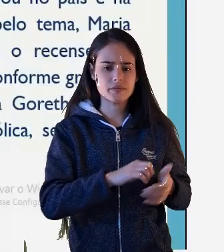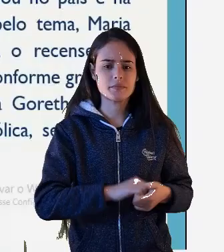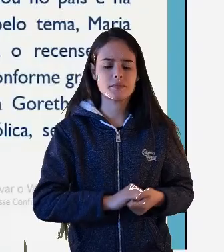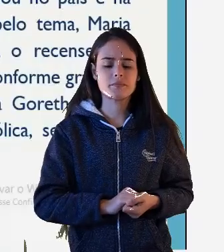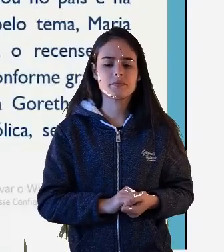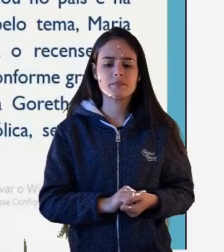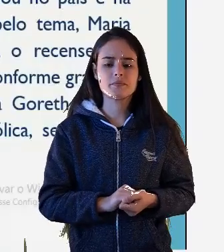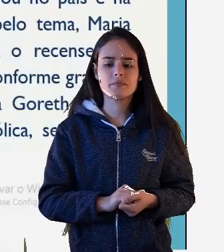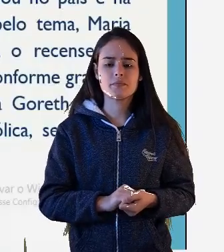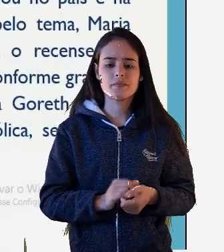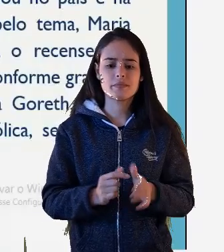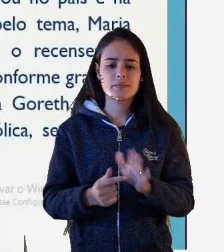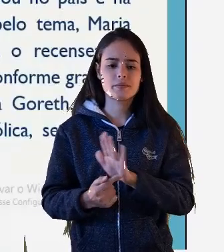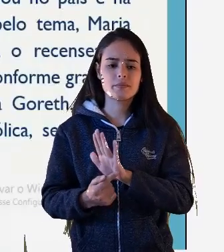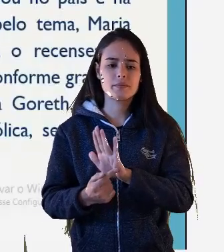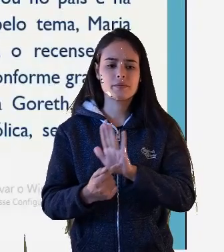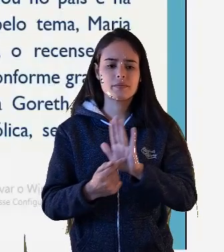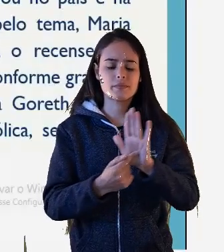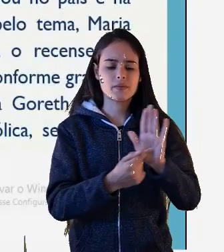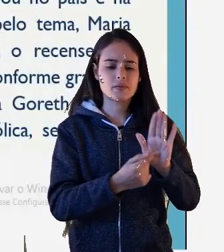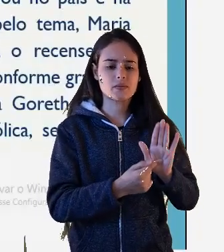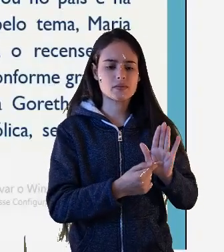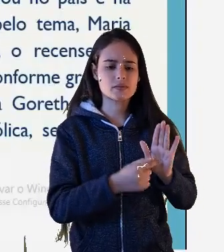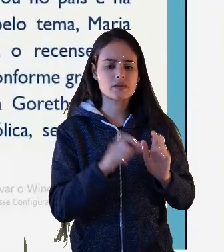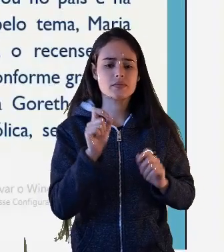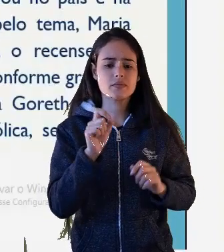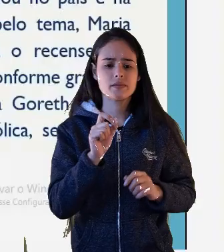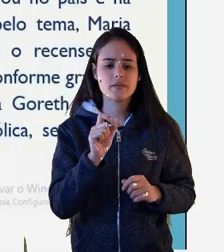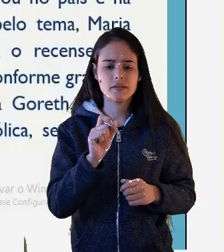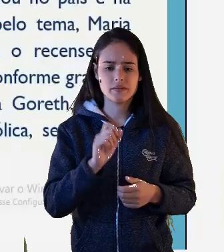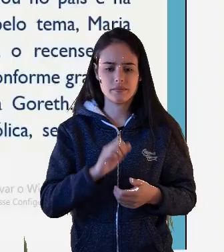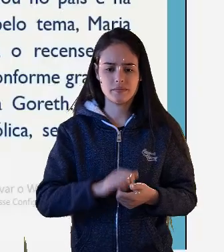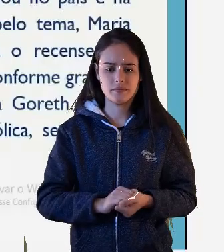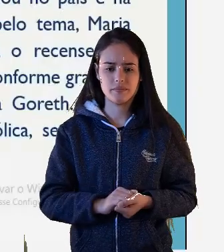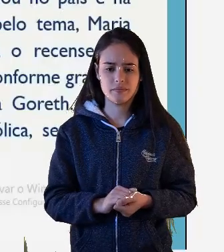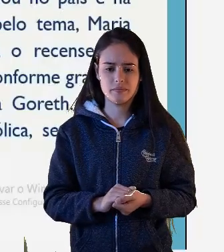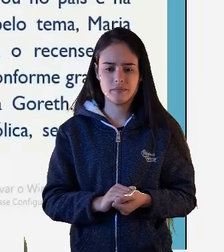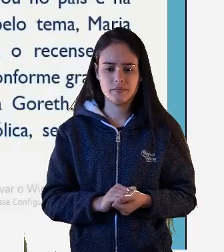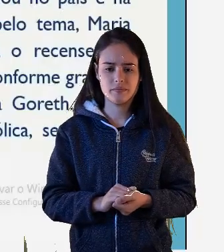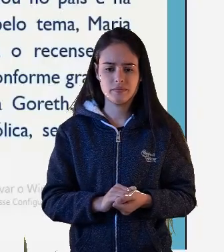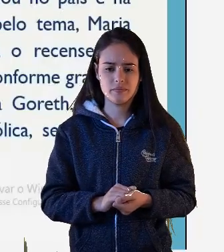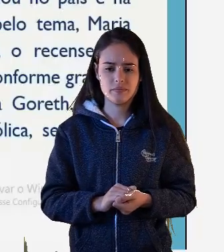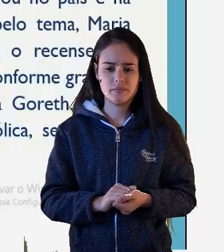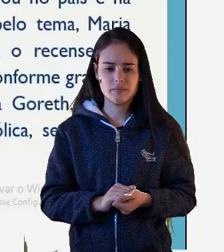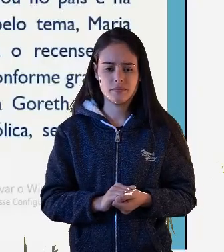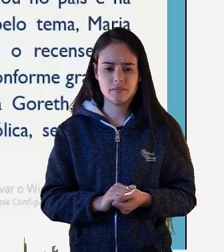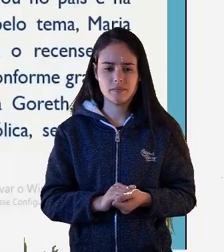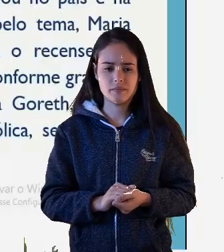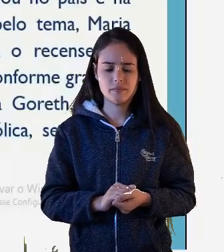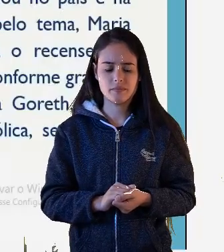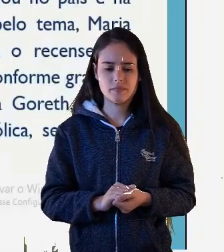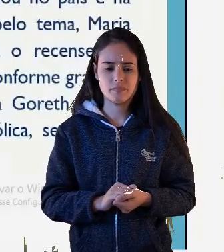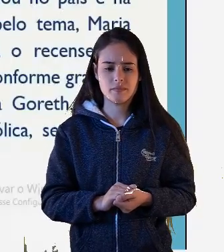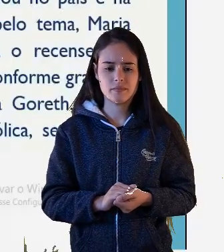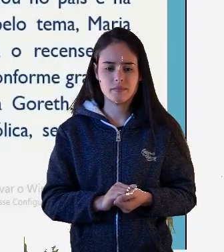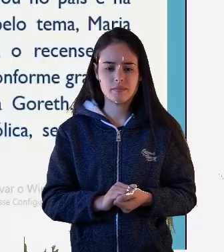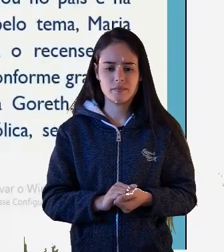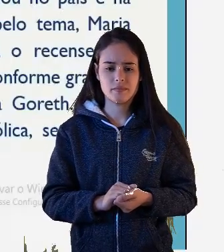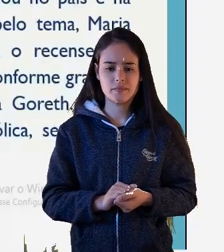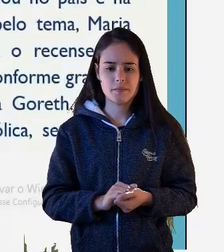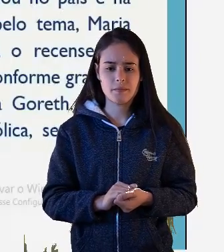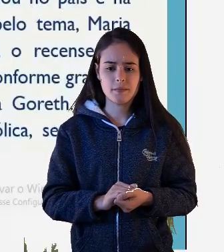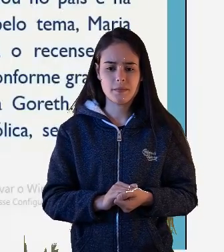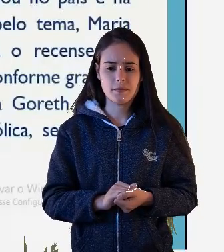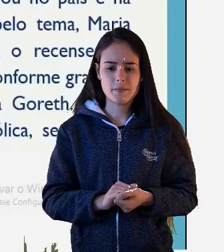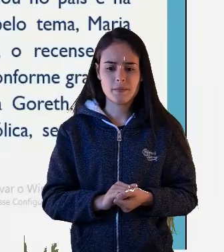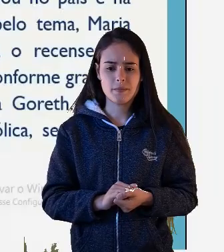dos dados sobre a religiosidade, né, o censo de 2022 do IBGE, o nosso último censo, diz que em 150 anos de recenseamento de